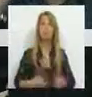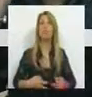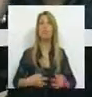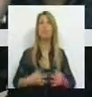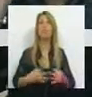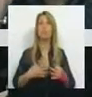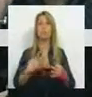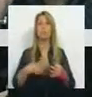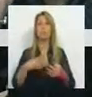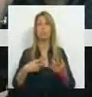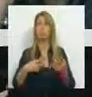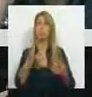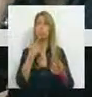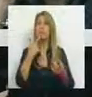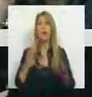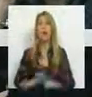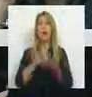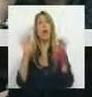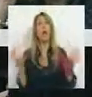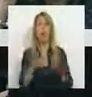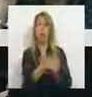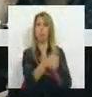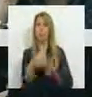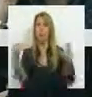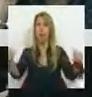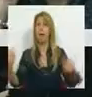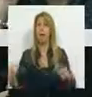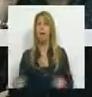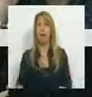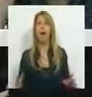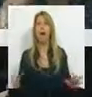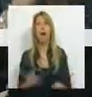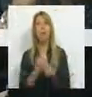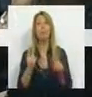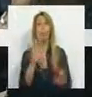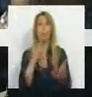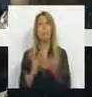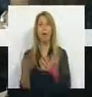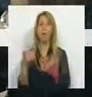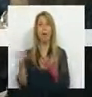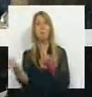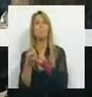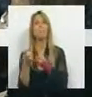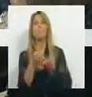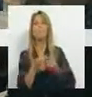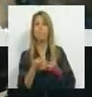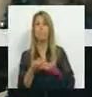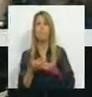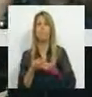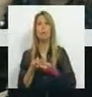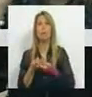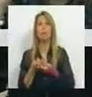utilidade das mesmas, uma vez que aumentou a proximidade e, tendo aumentado a proximidade, houve um